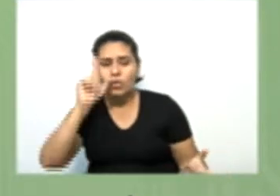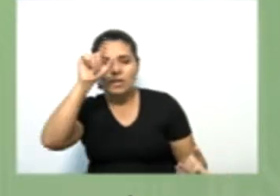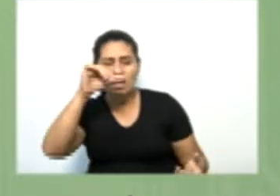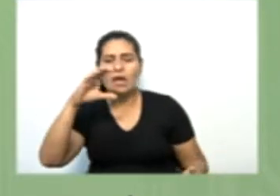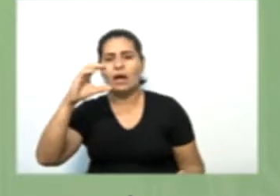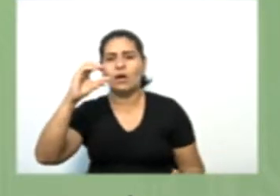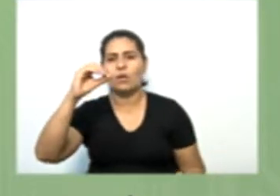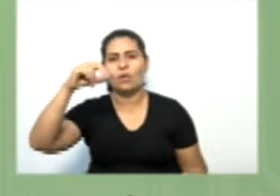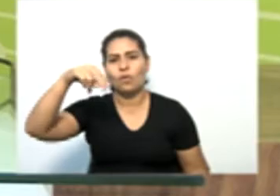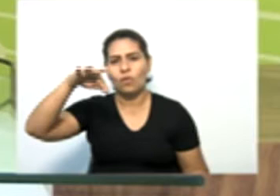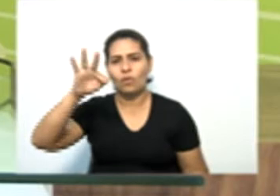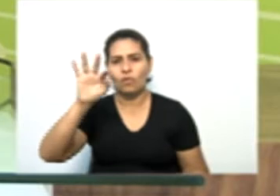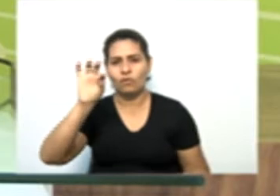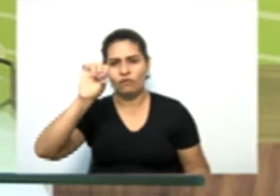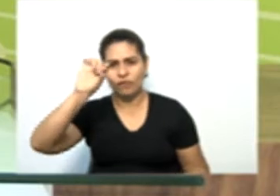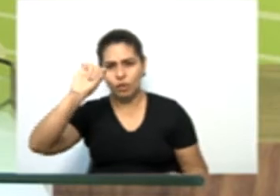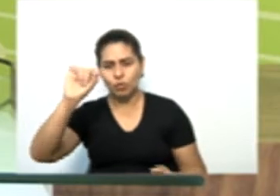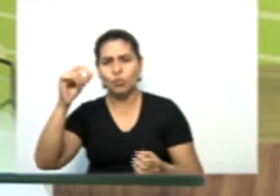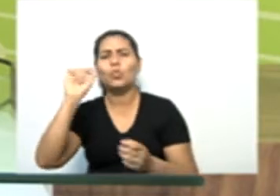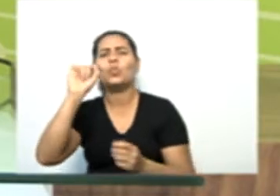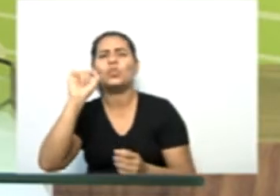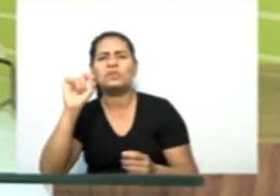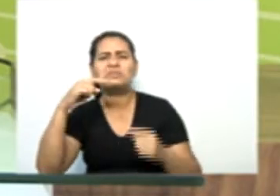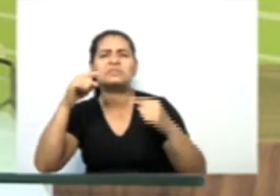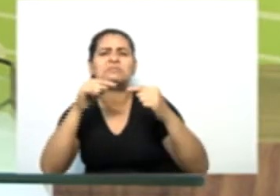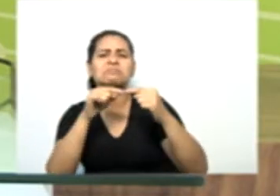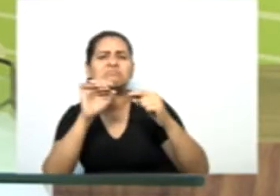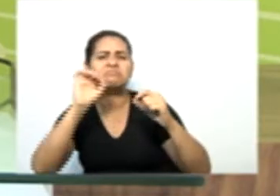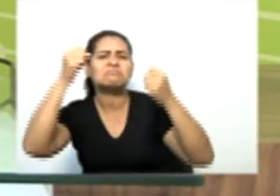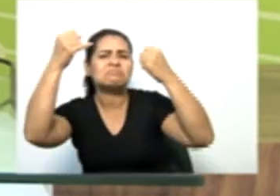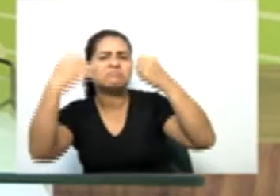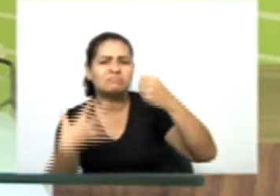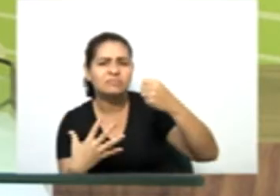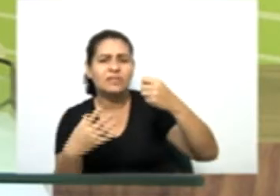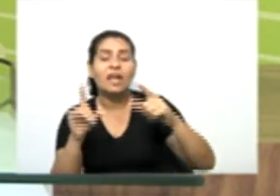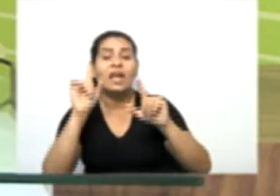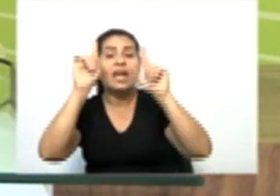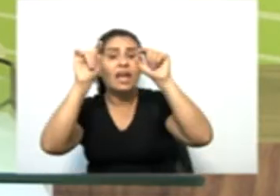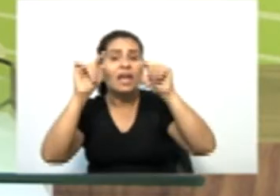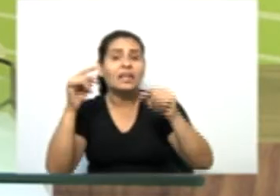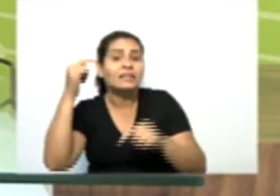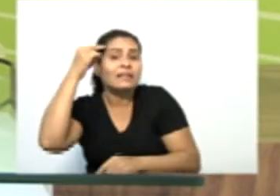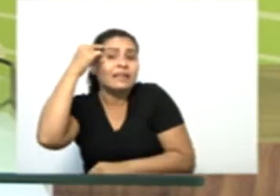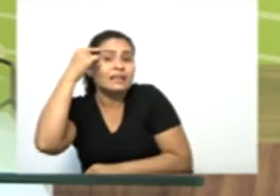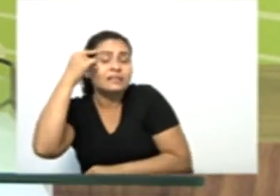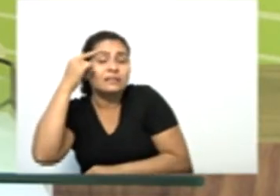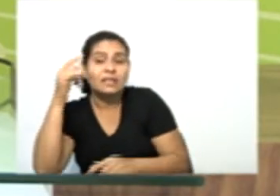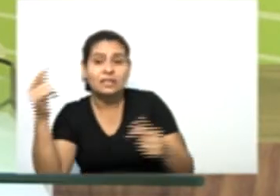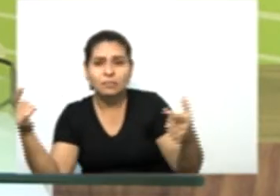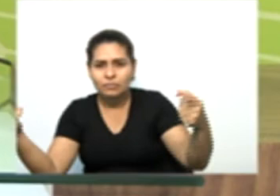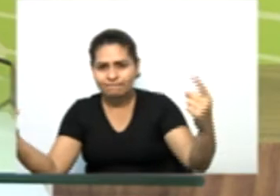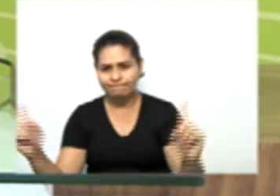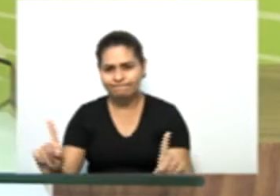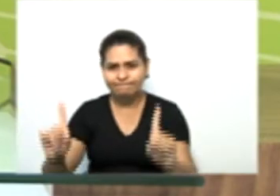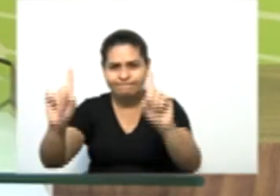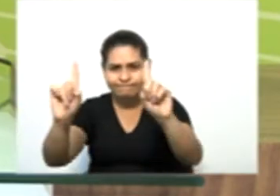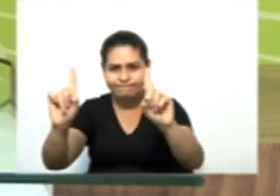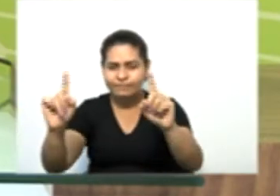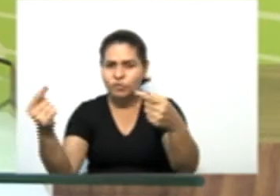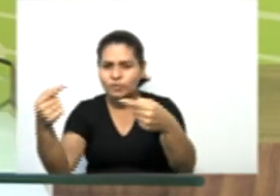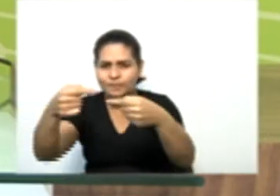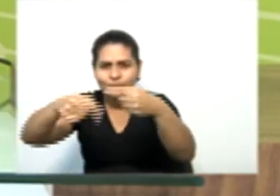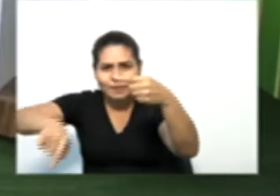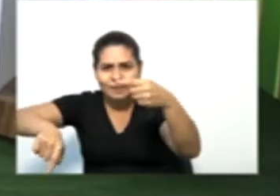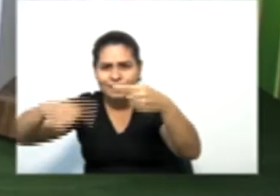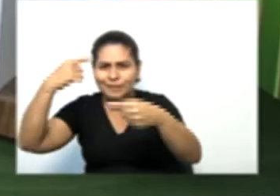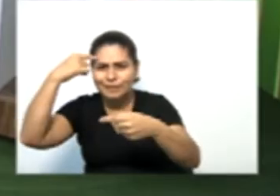numa negociação, ele quer dizer onde ele representa onde há interesses opostos. Que há discordância de